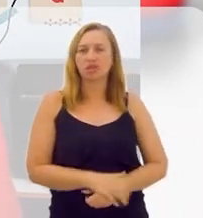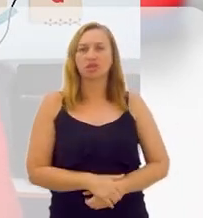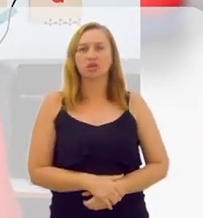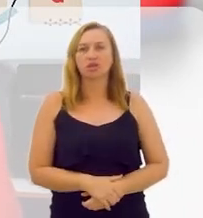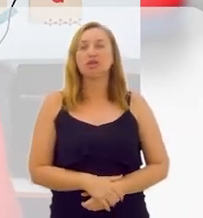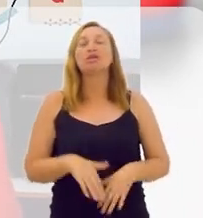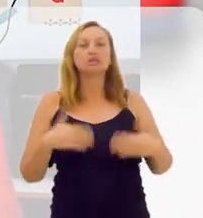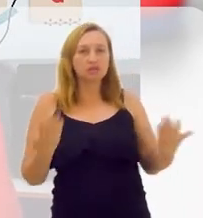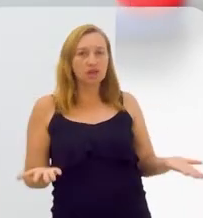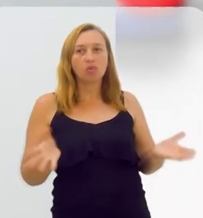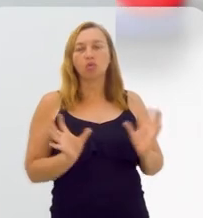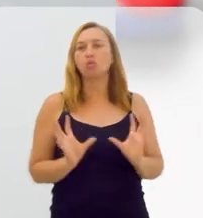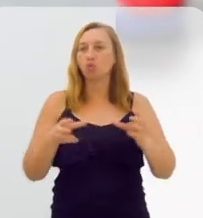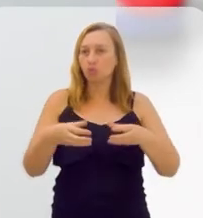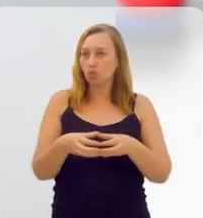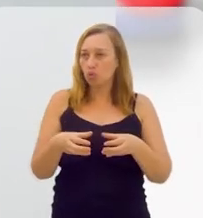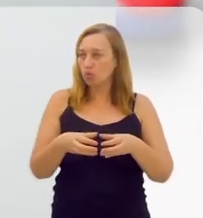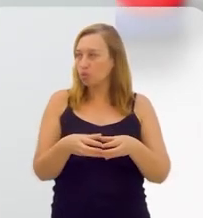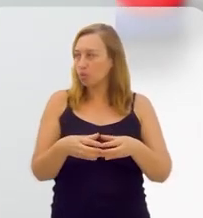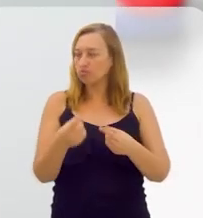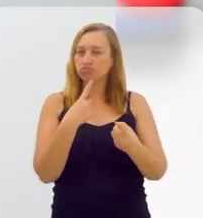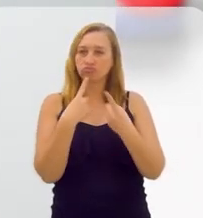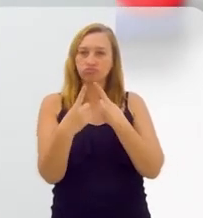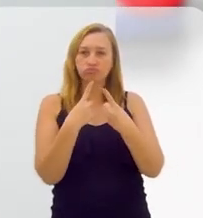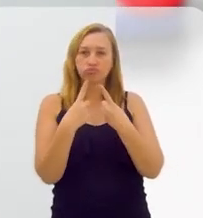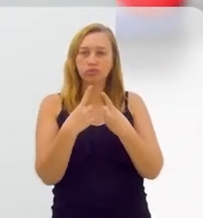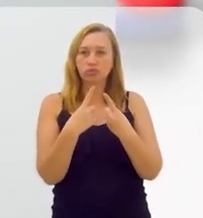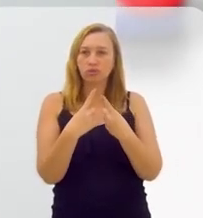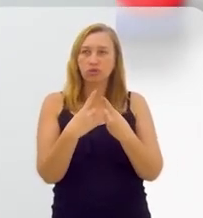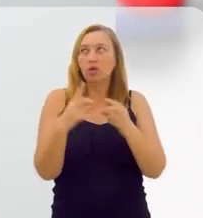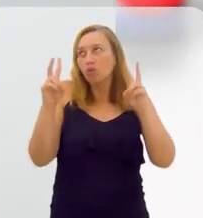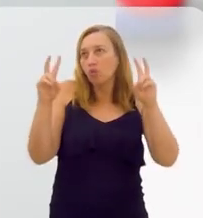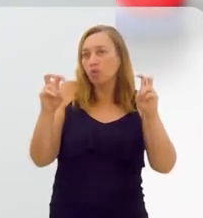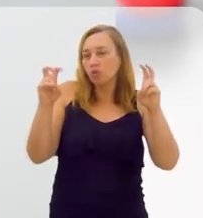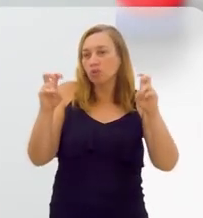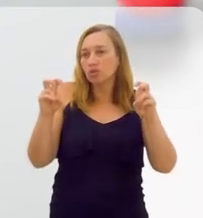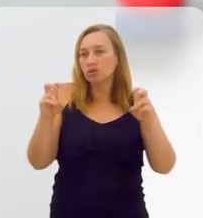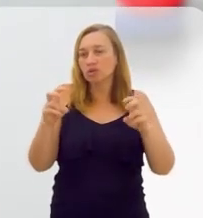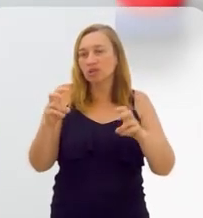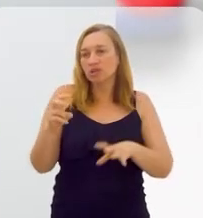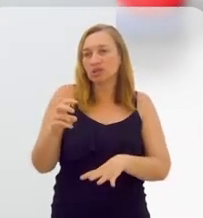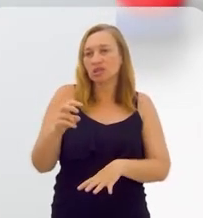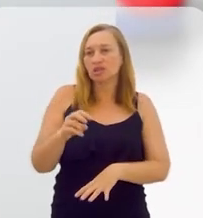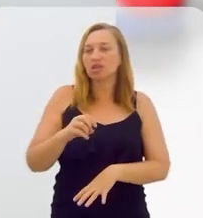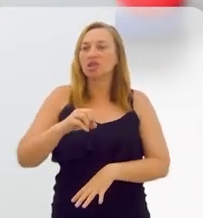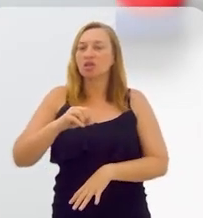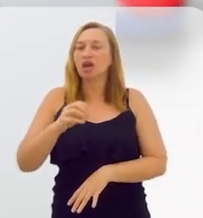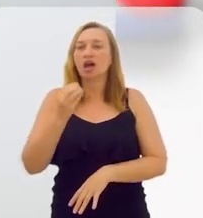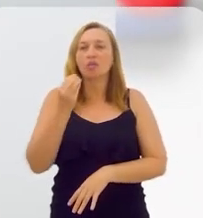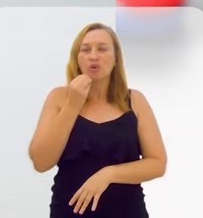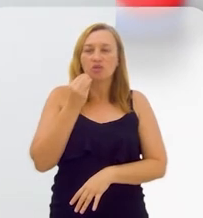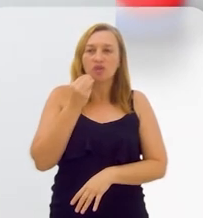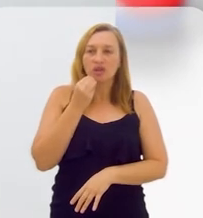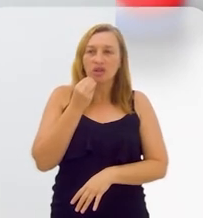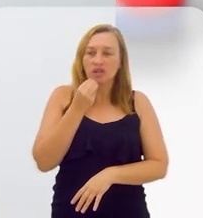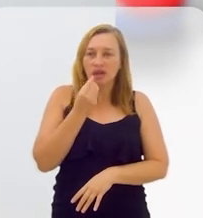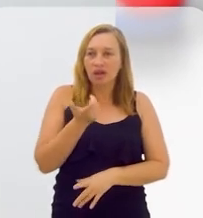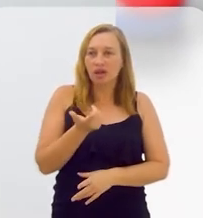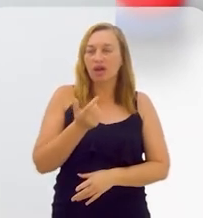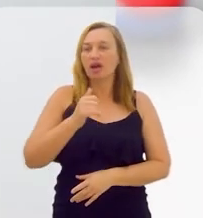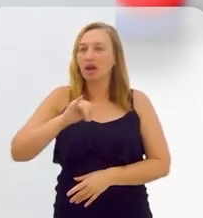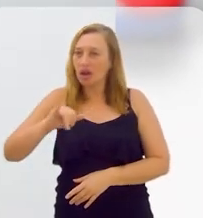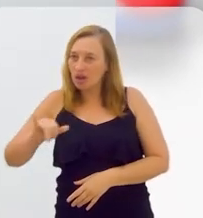si? Então, o grupo, a gente discute a questão do reaproveitamento de materiais,